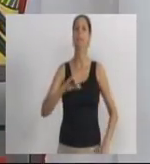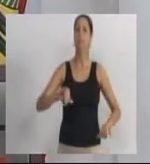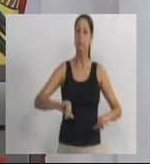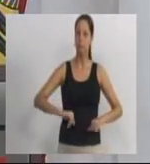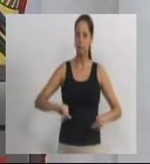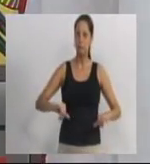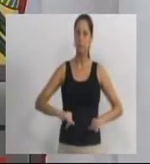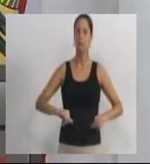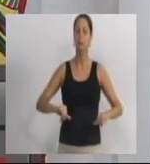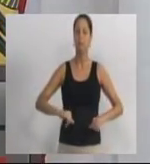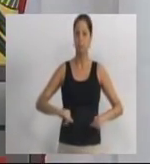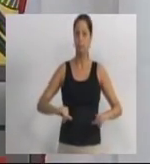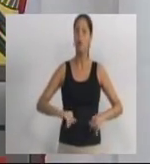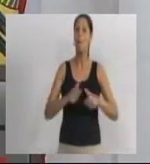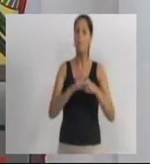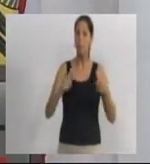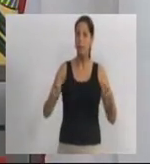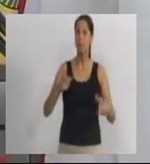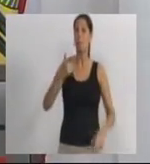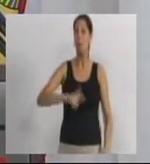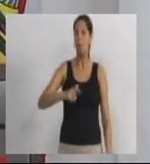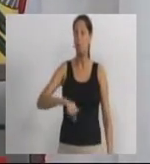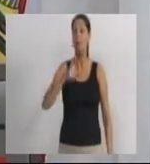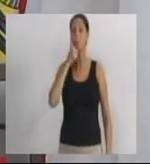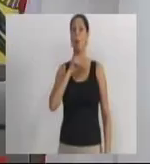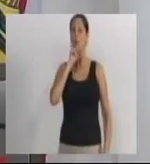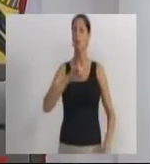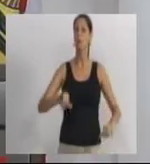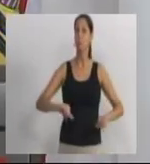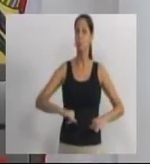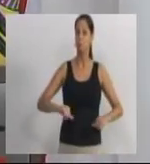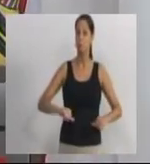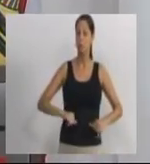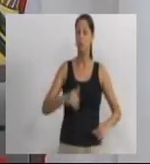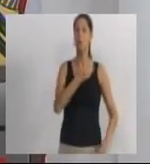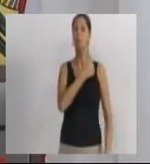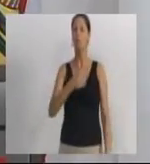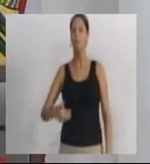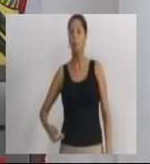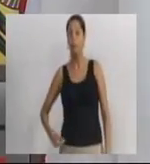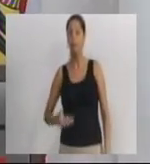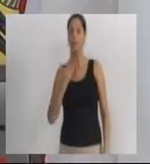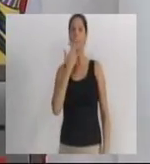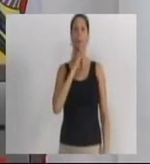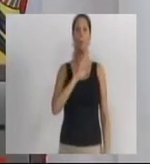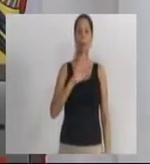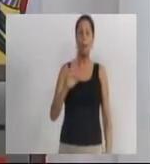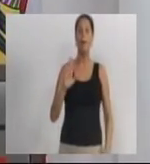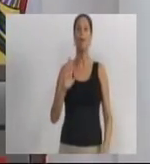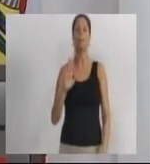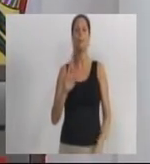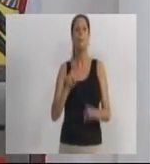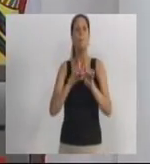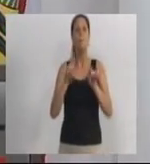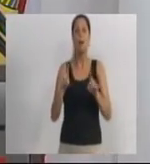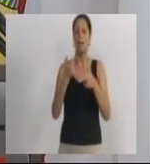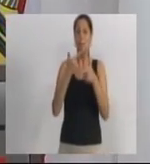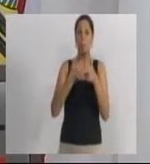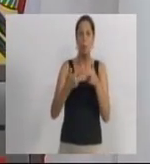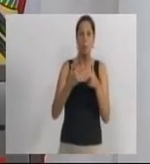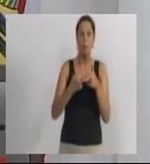sofrendo, o governo cada vez mais prometendo, e a resolução que não chega.